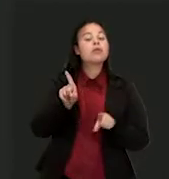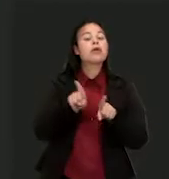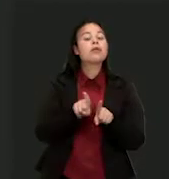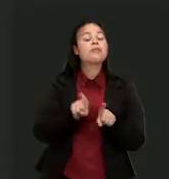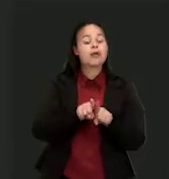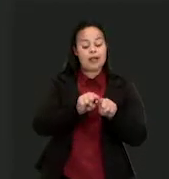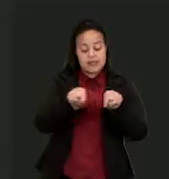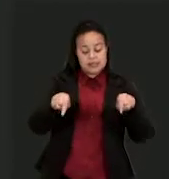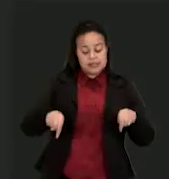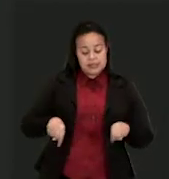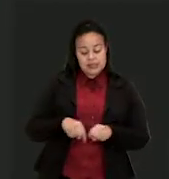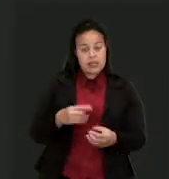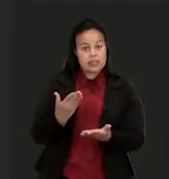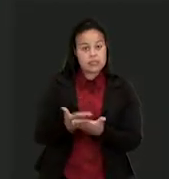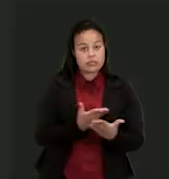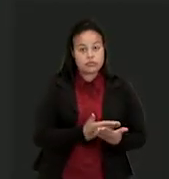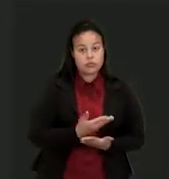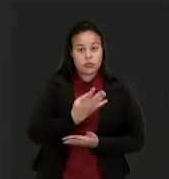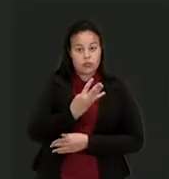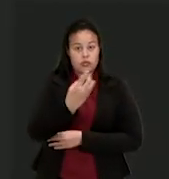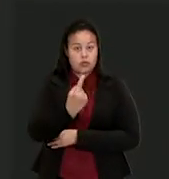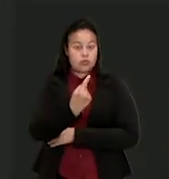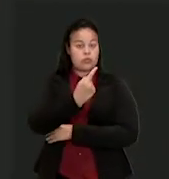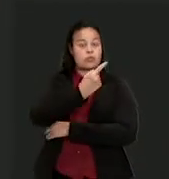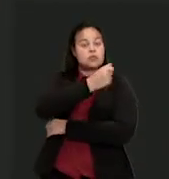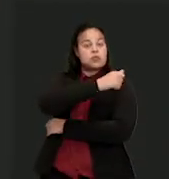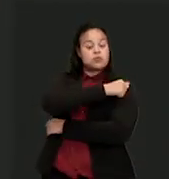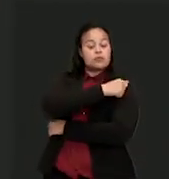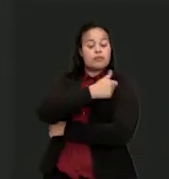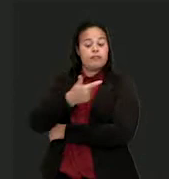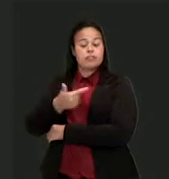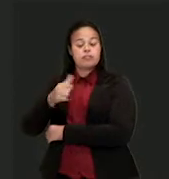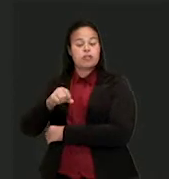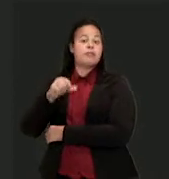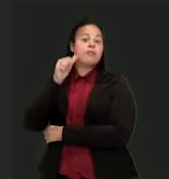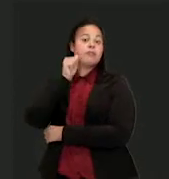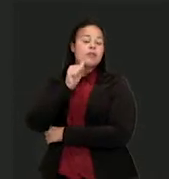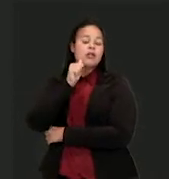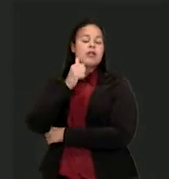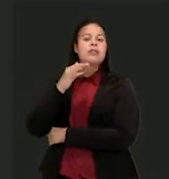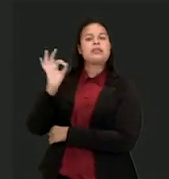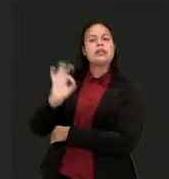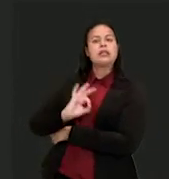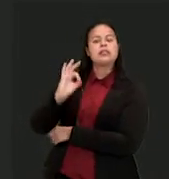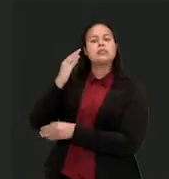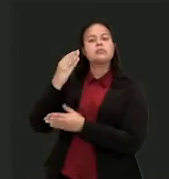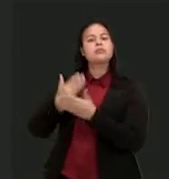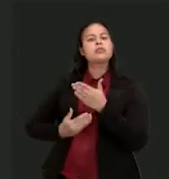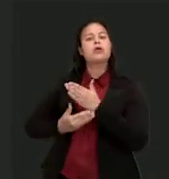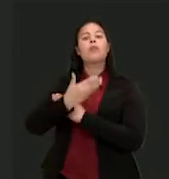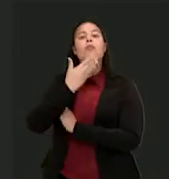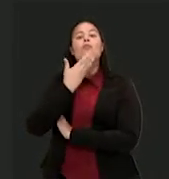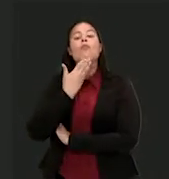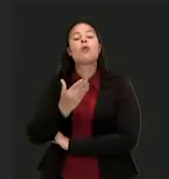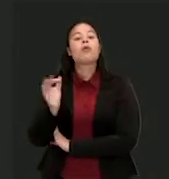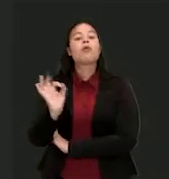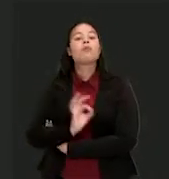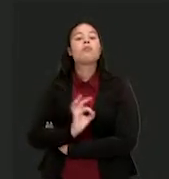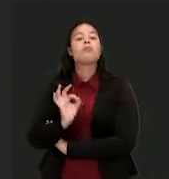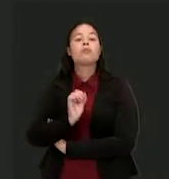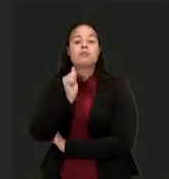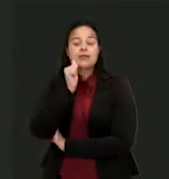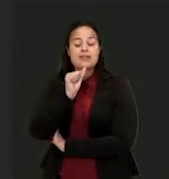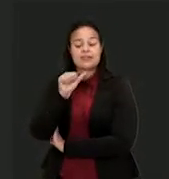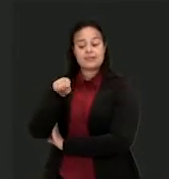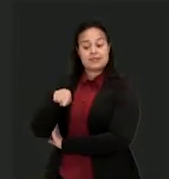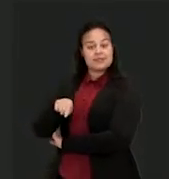Numa sala de aula com 41 alunos, 29 são meninas. Qual é a taxa de porcentagem das meninas dessa classe? Então,